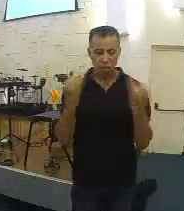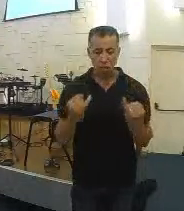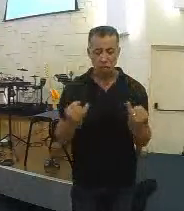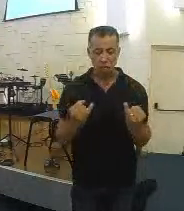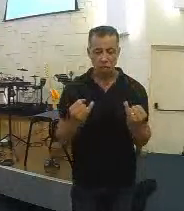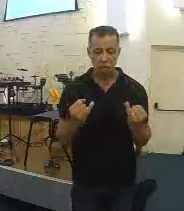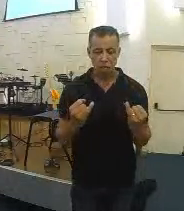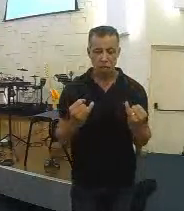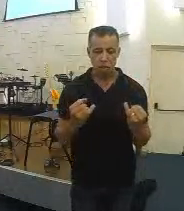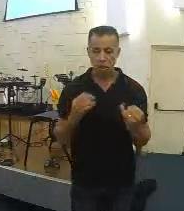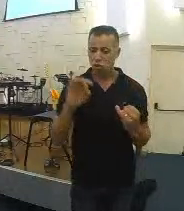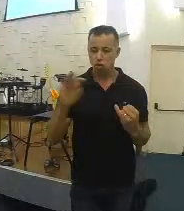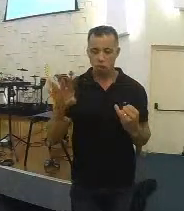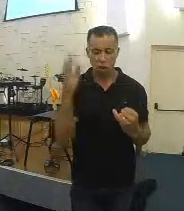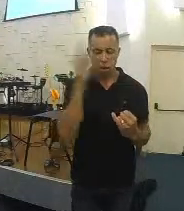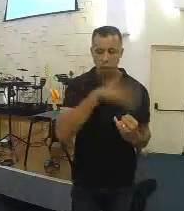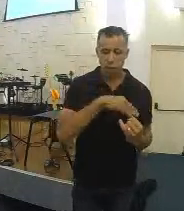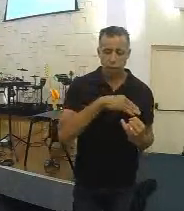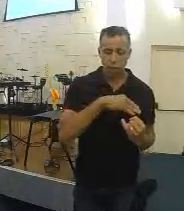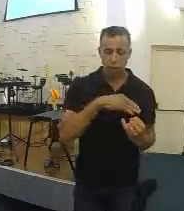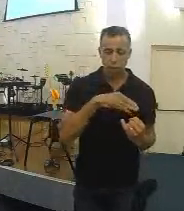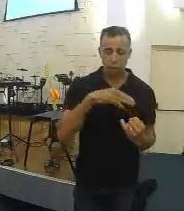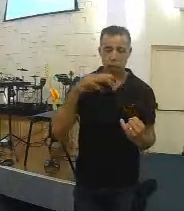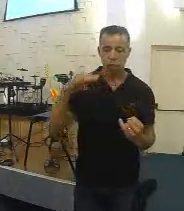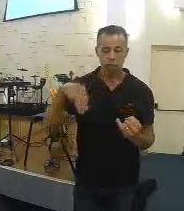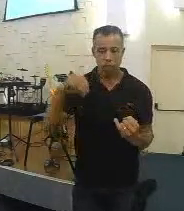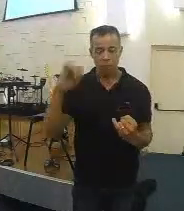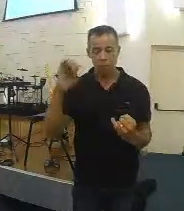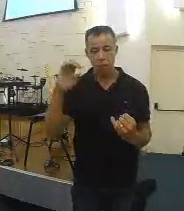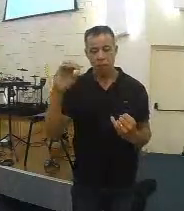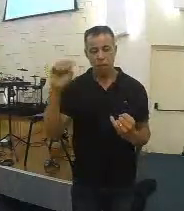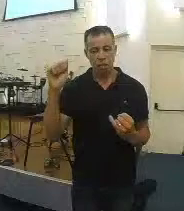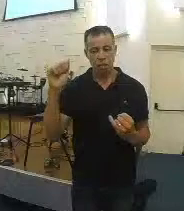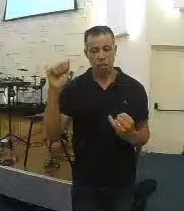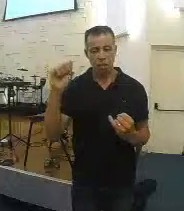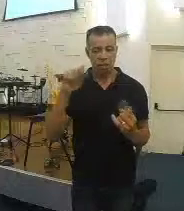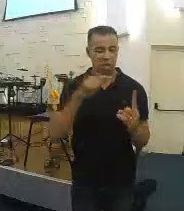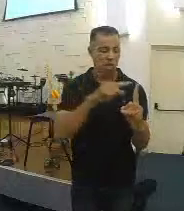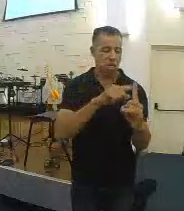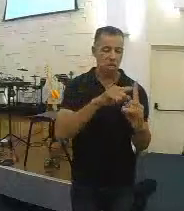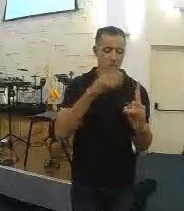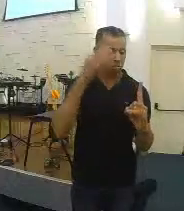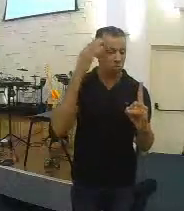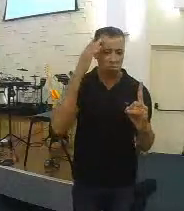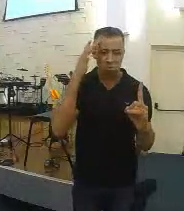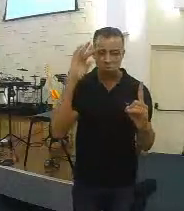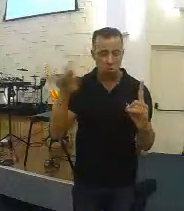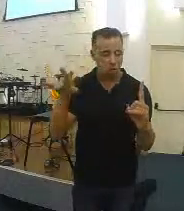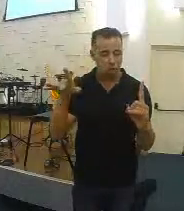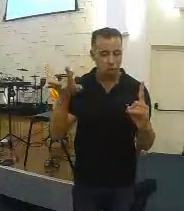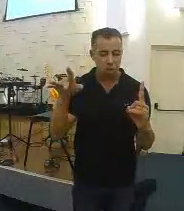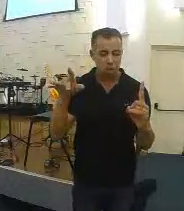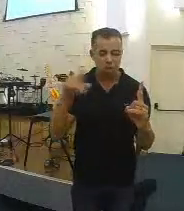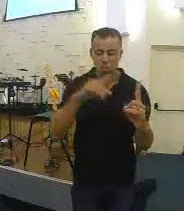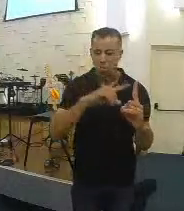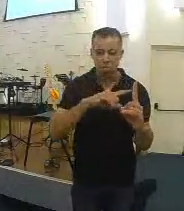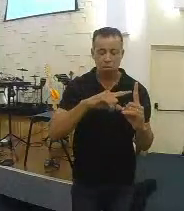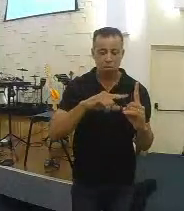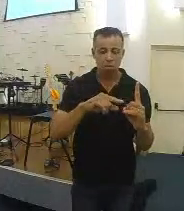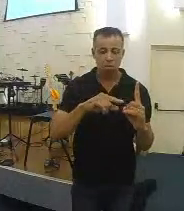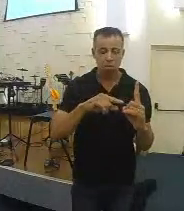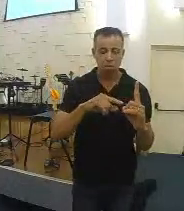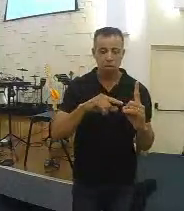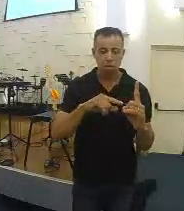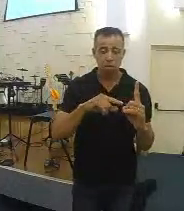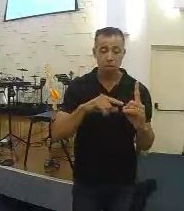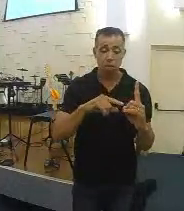parou por aí a maldade de Mica? Ele realmente não sabia para onde estava indo, muito menos a mãe dele. Pois eles encontraram